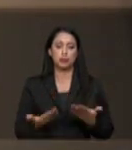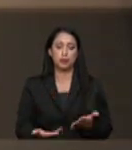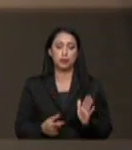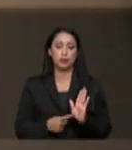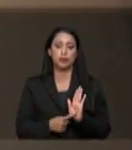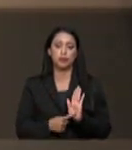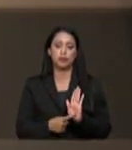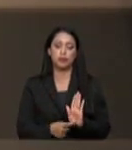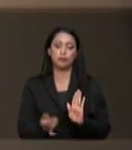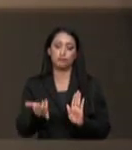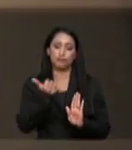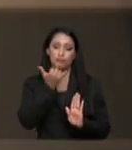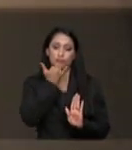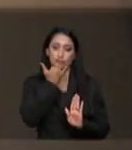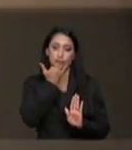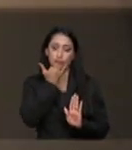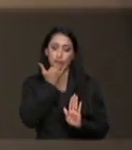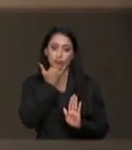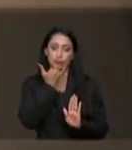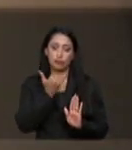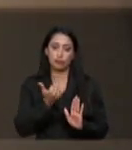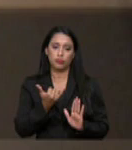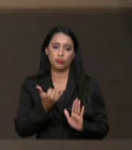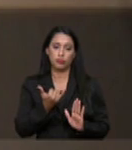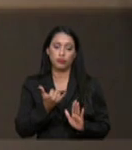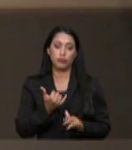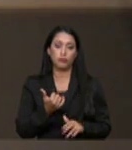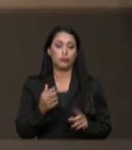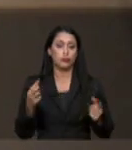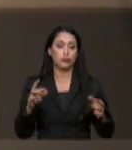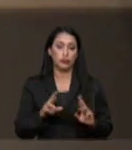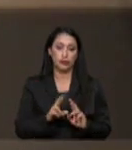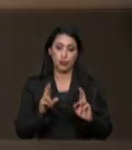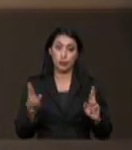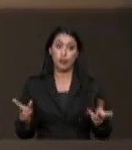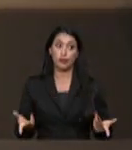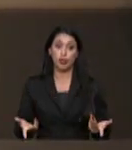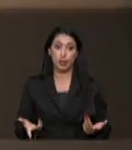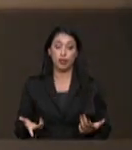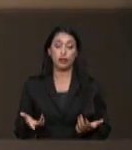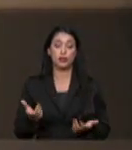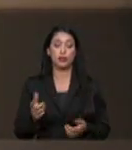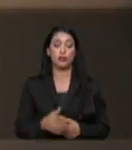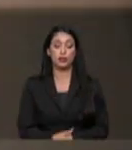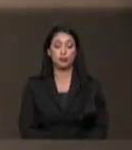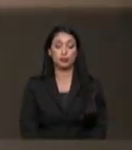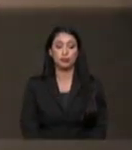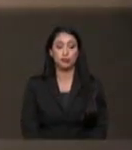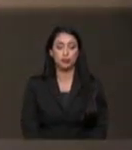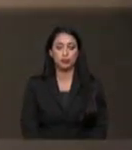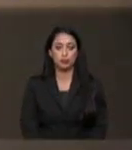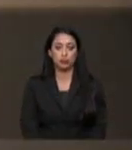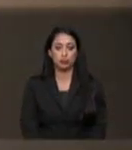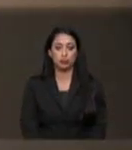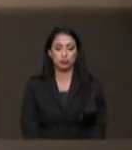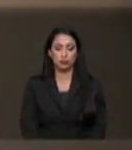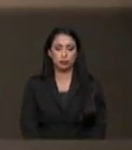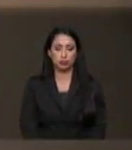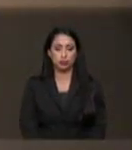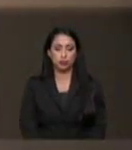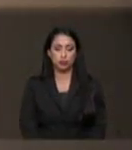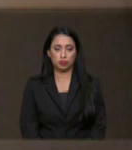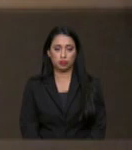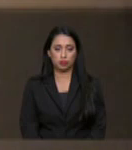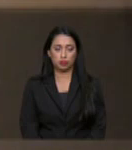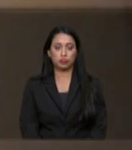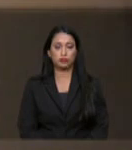com a devida vênia justamente em sentido contrário o segundo em